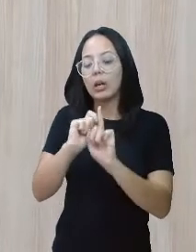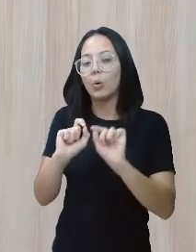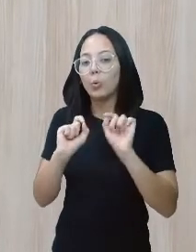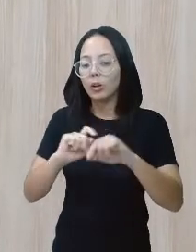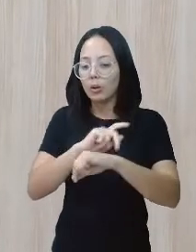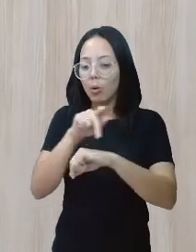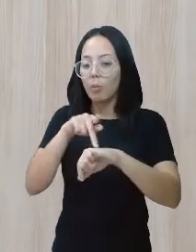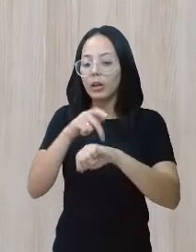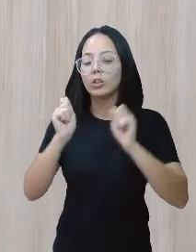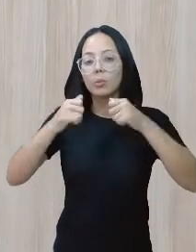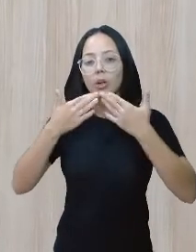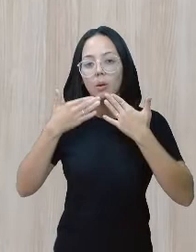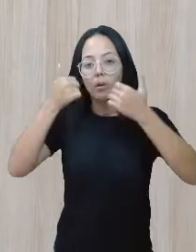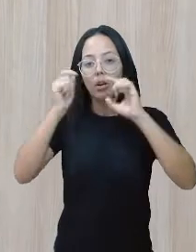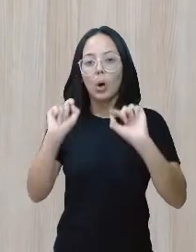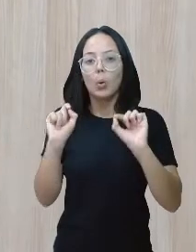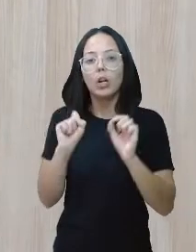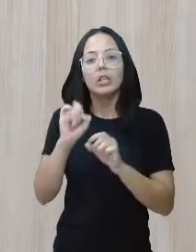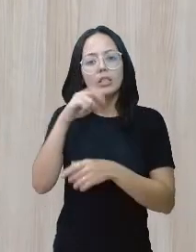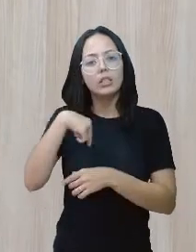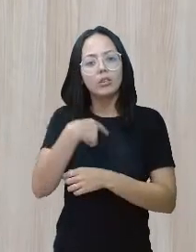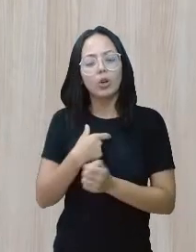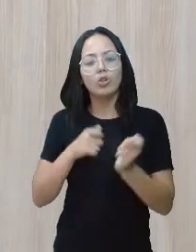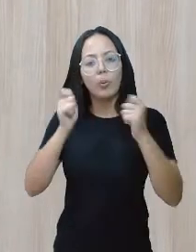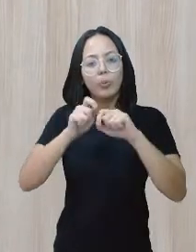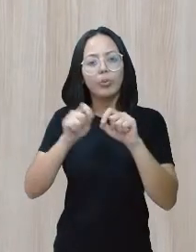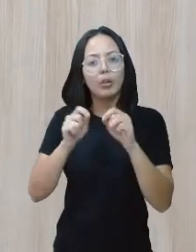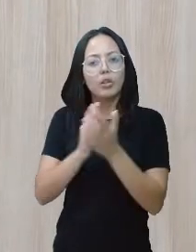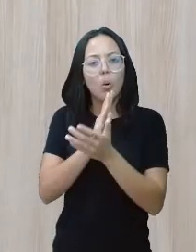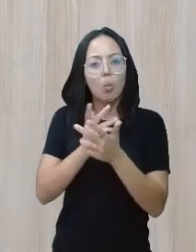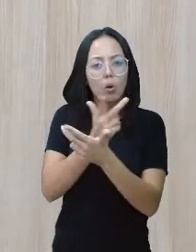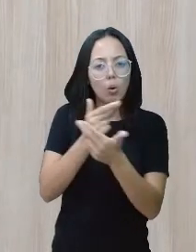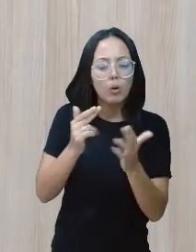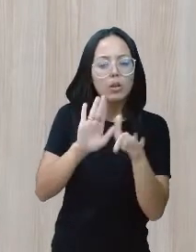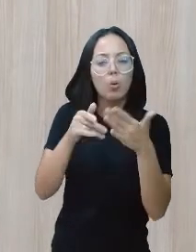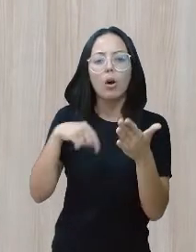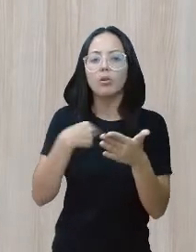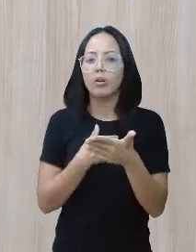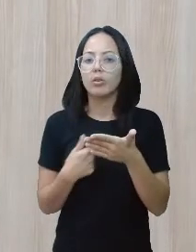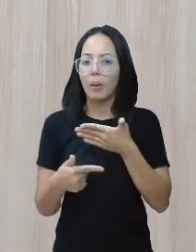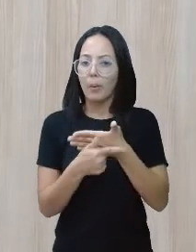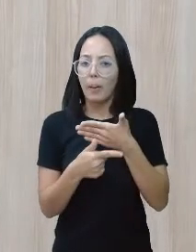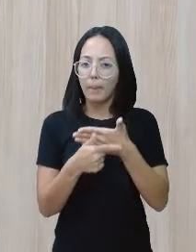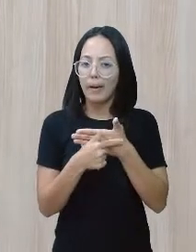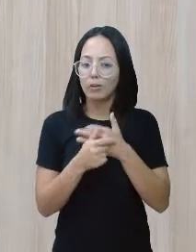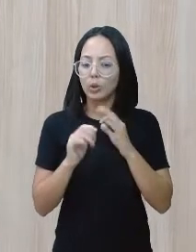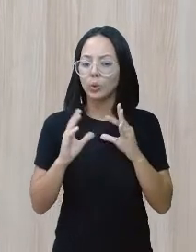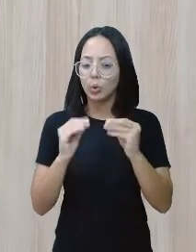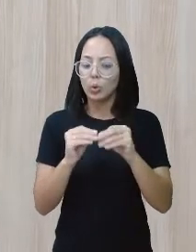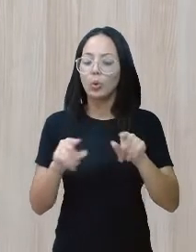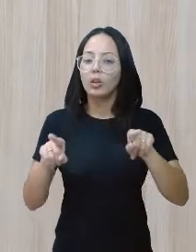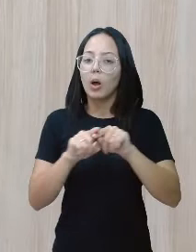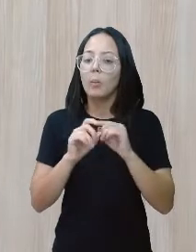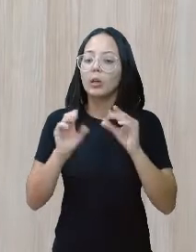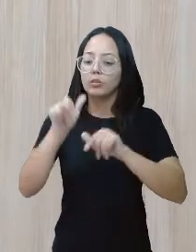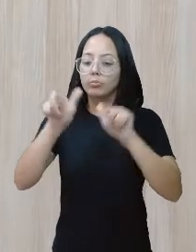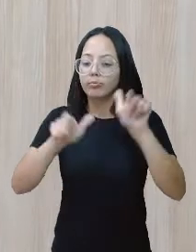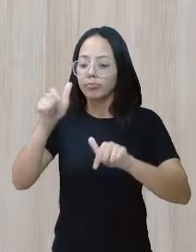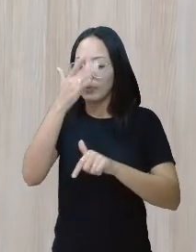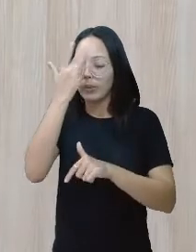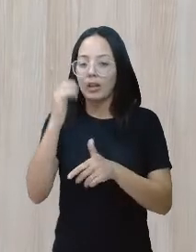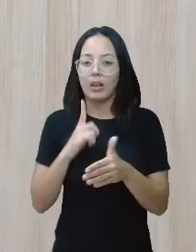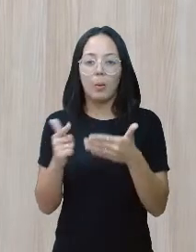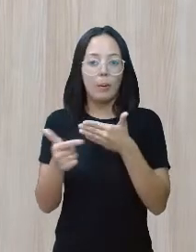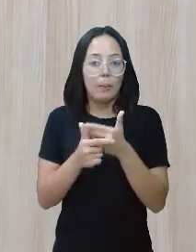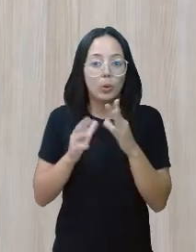país pode melhorar. Será que a gente pode fazer alguma coisa? Qual é o nosso papel nisso tudo? E todo mundo tem um papel, viu? Ninguém